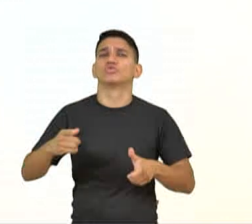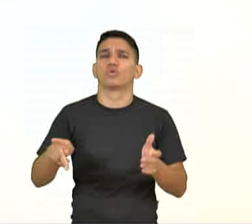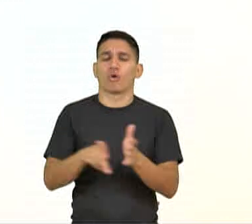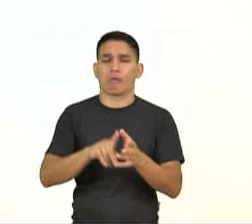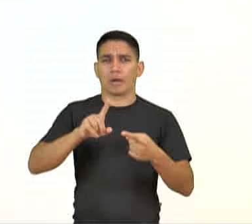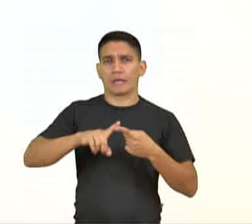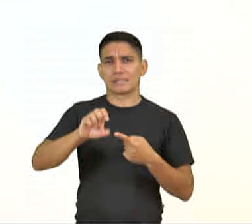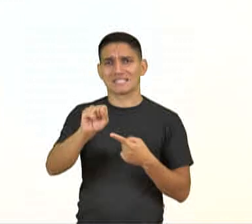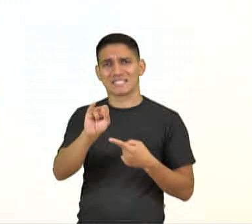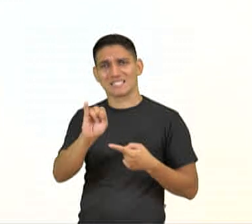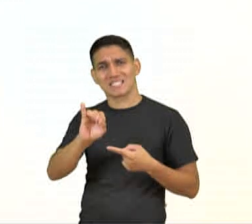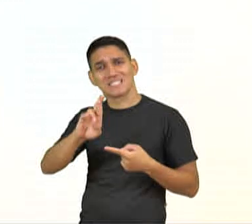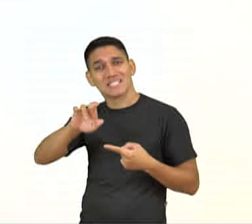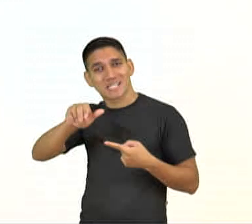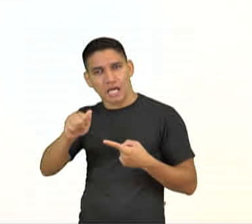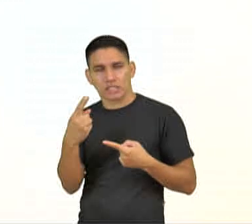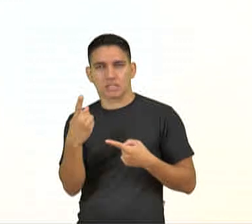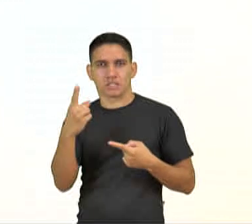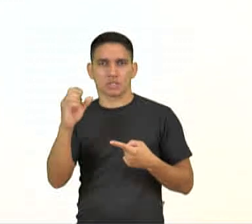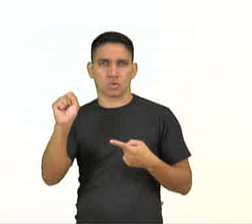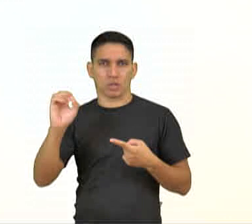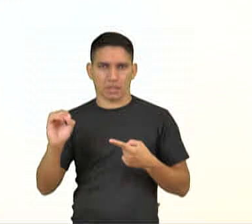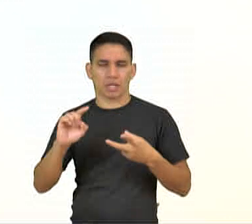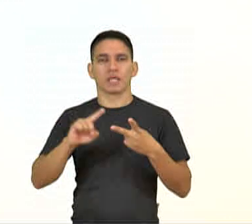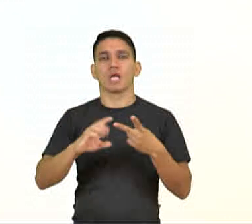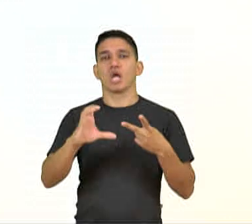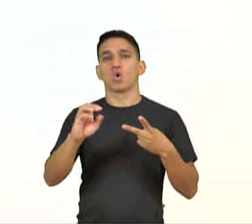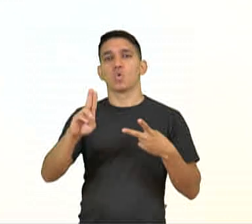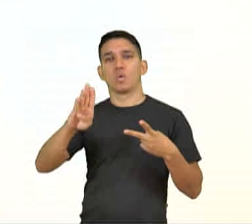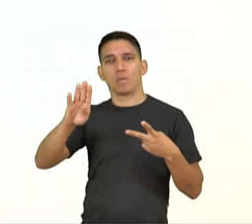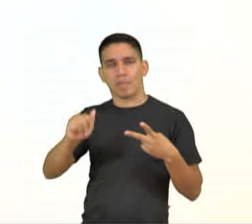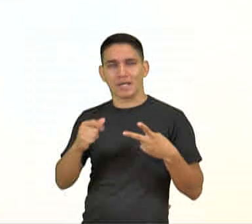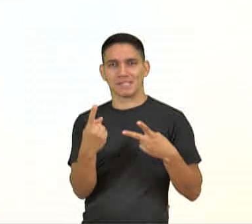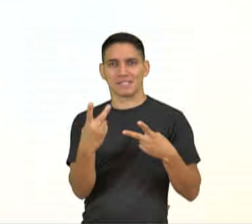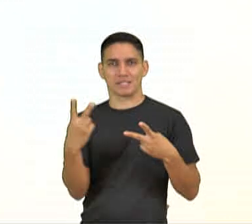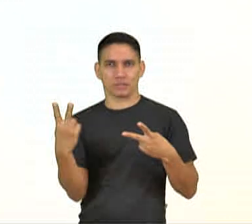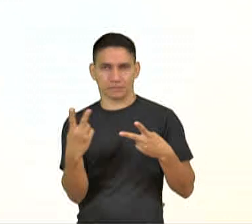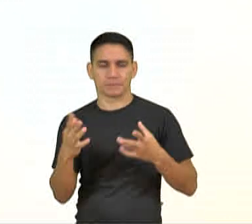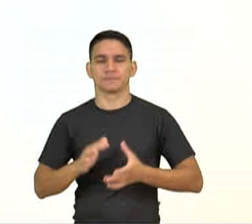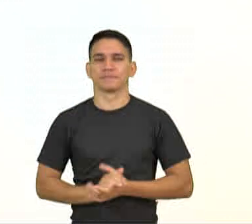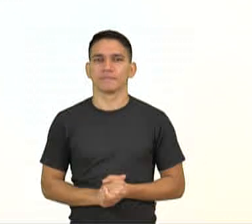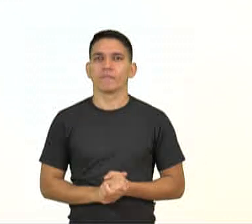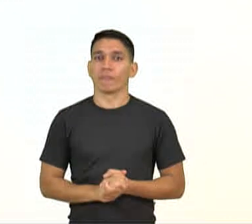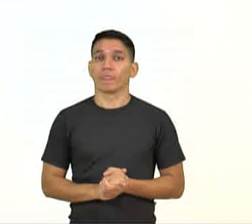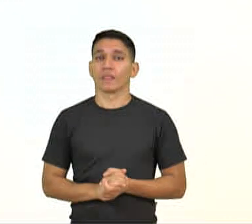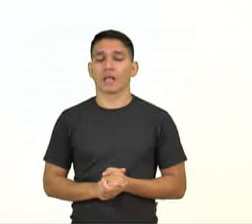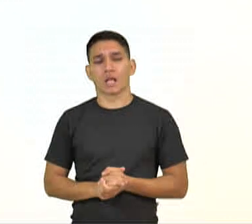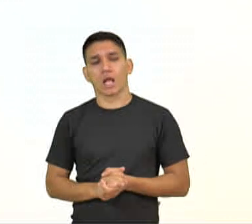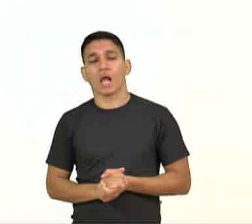Síria, 180, e de Cuba, 122. Foram indeferidos